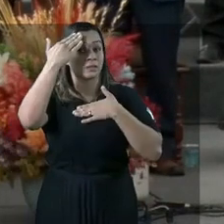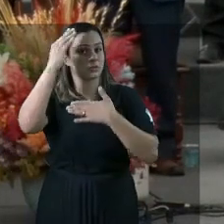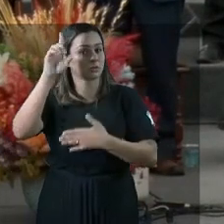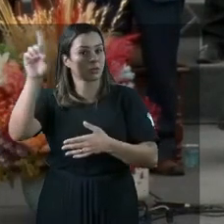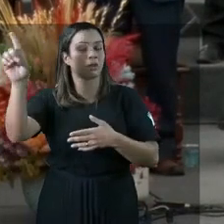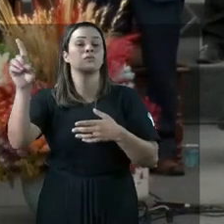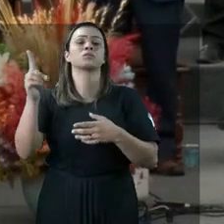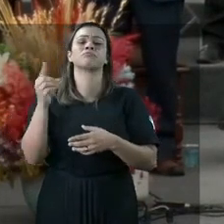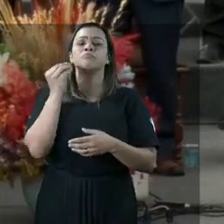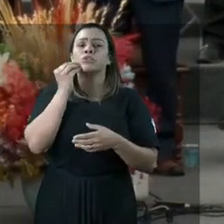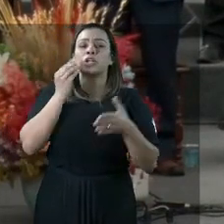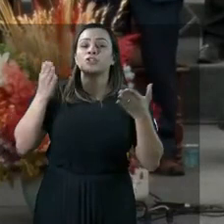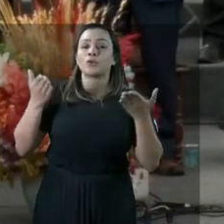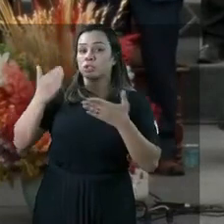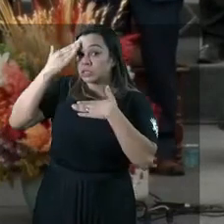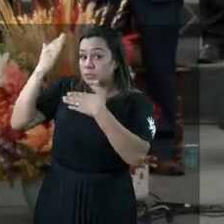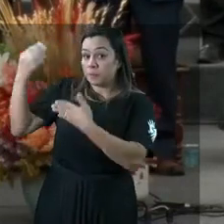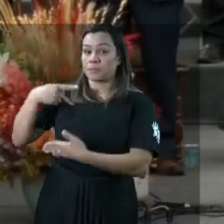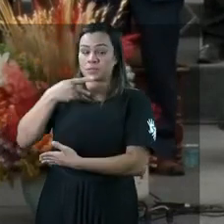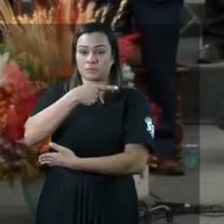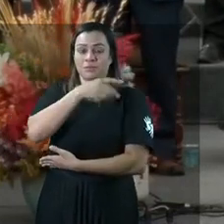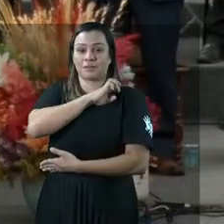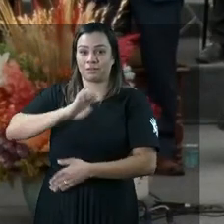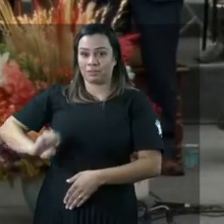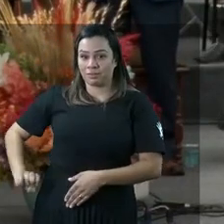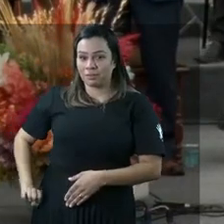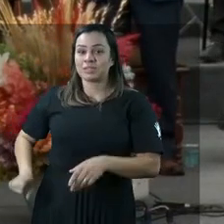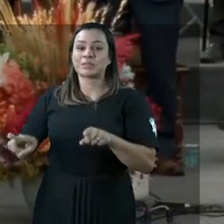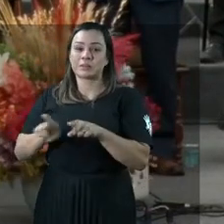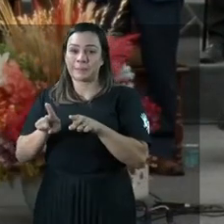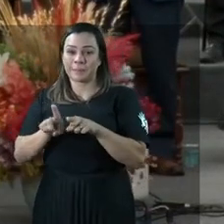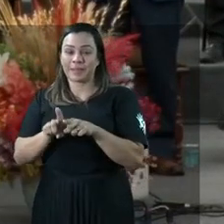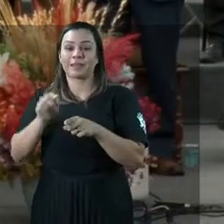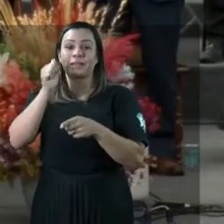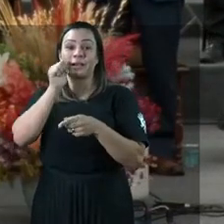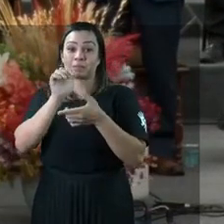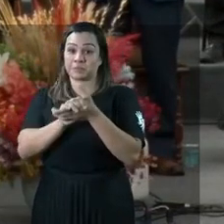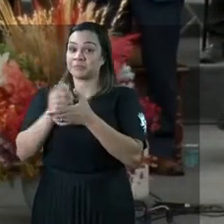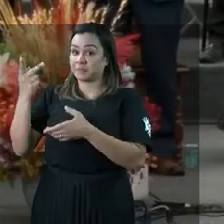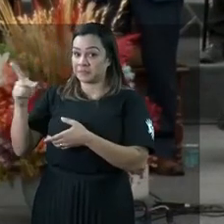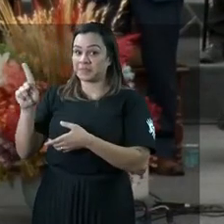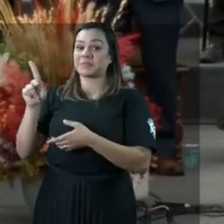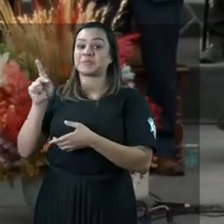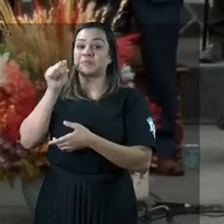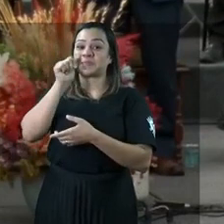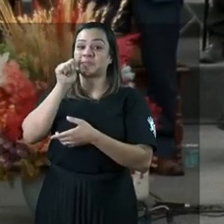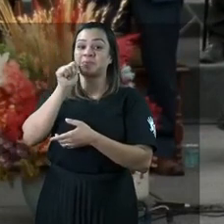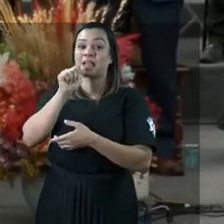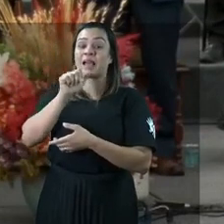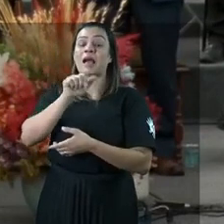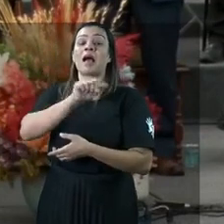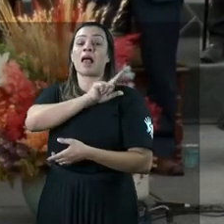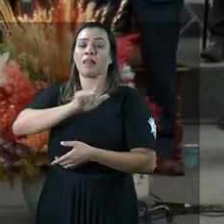nosso pastor presidente, pastor doutor Elias Cardoso, missionária Lígia, esse casal que sempre tem nos recebido com